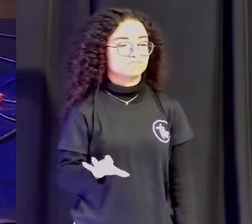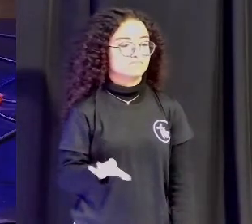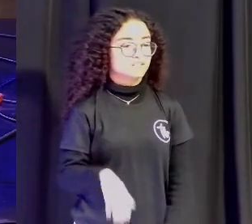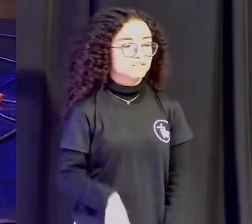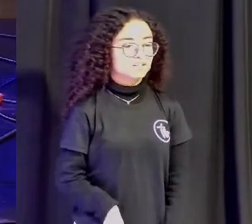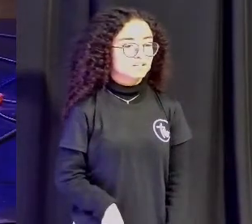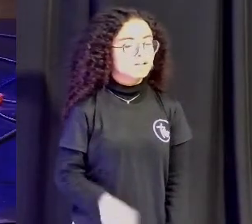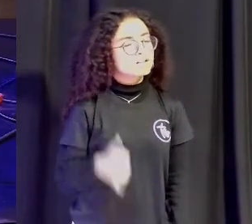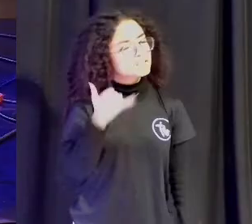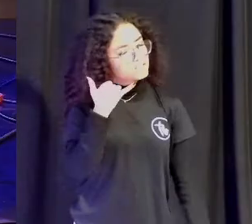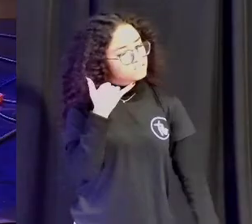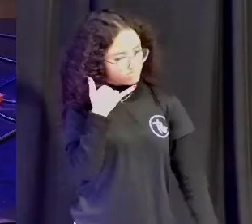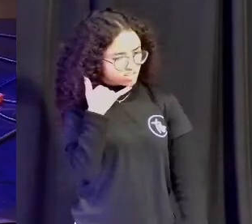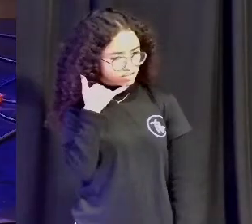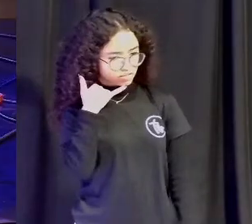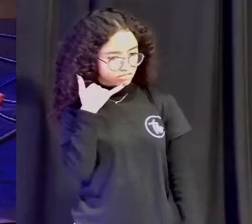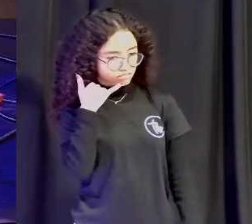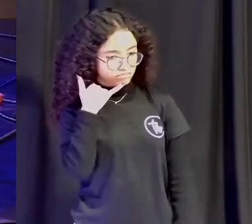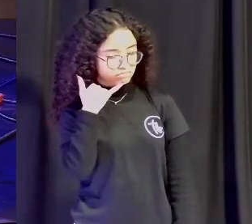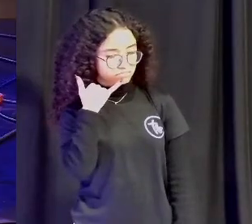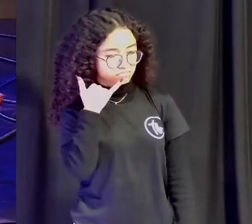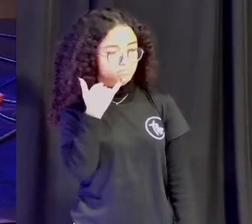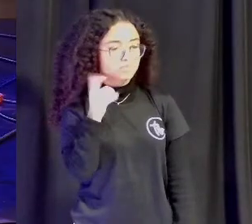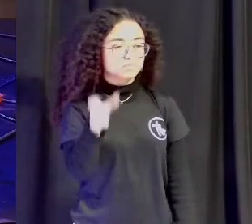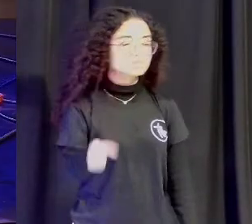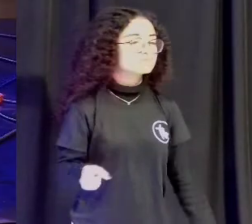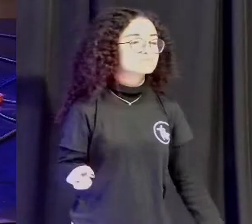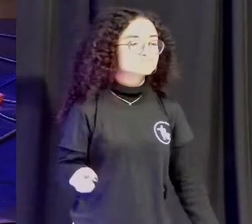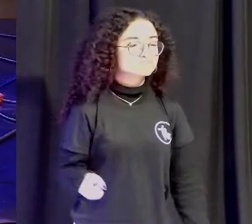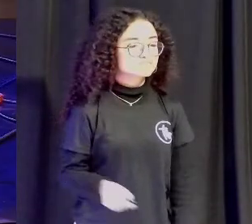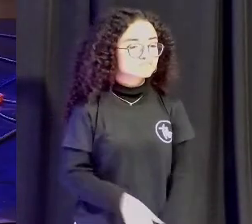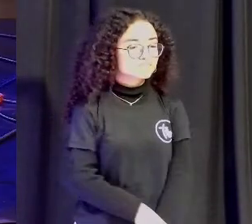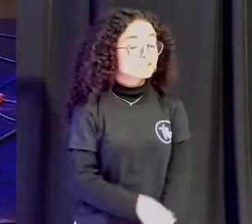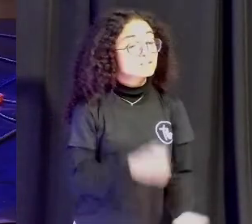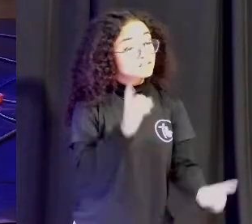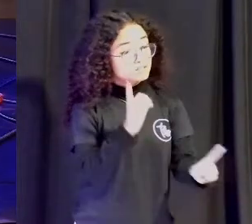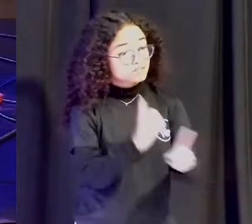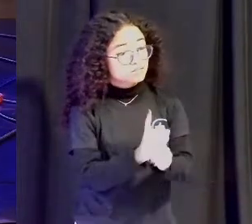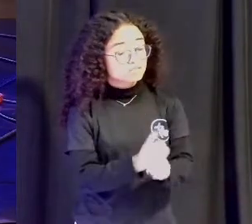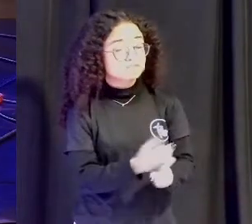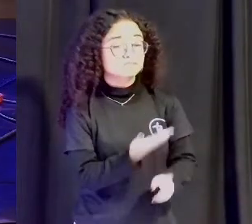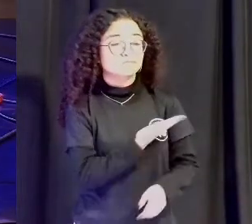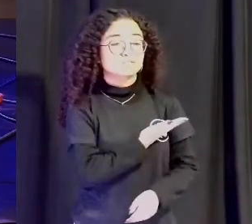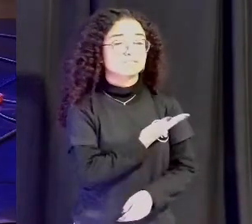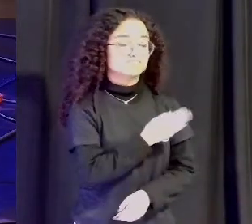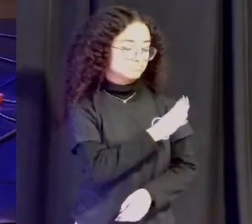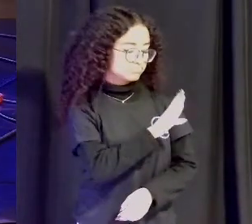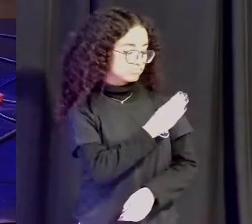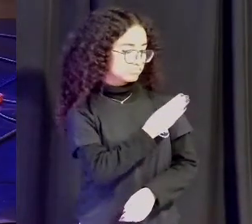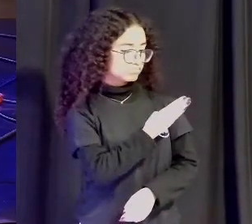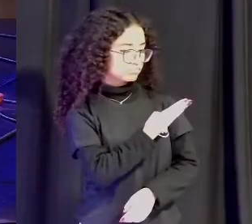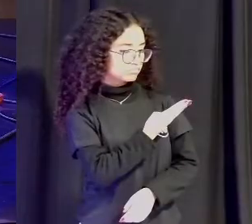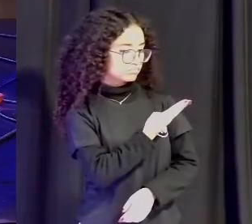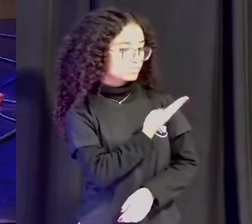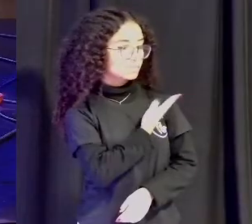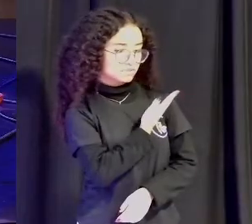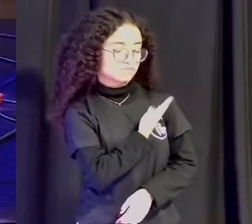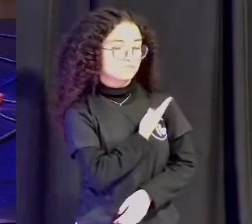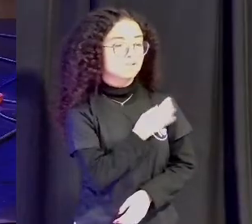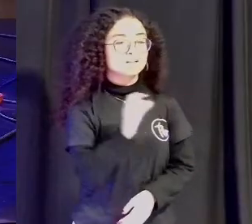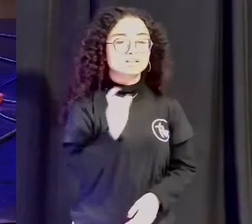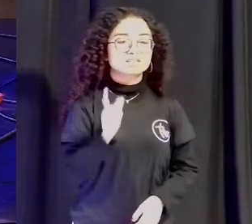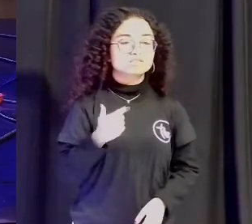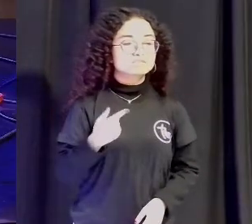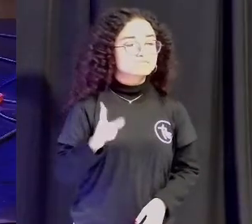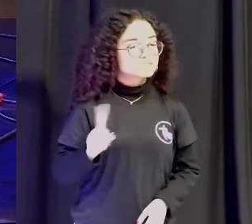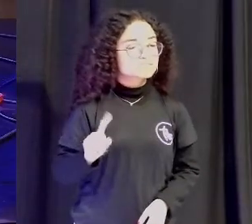Pegue o telefone, ligue para alguém, não é? Encontre com alguém, mas não fique sozinho. Nós